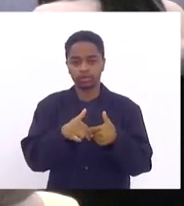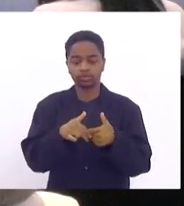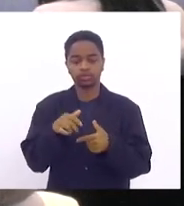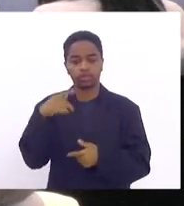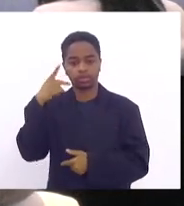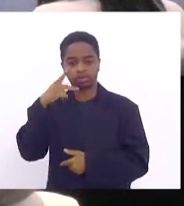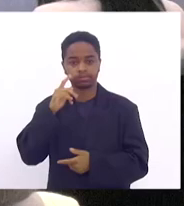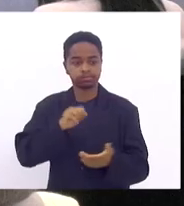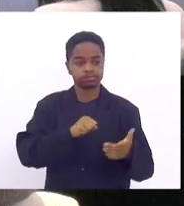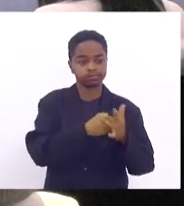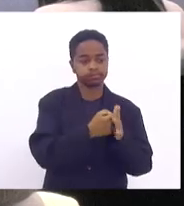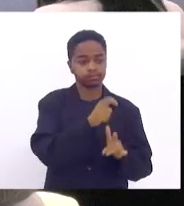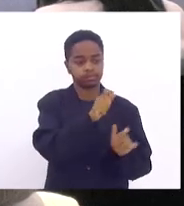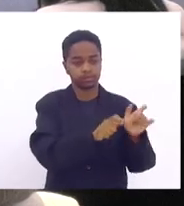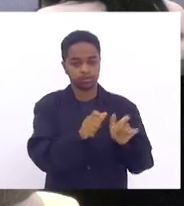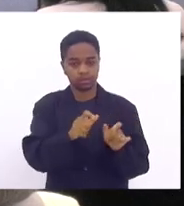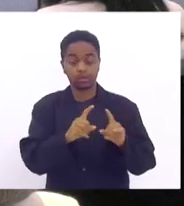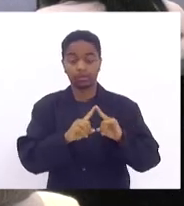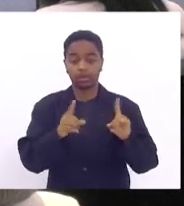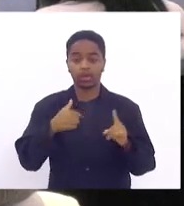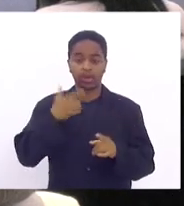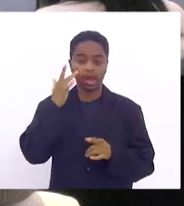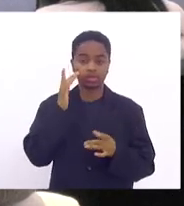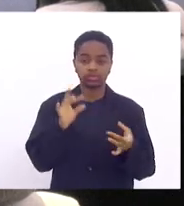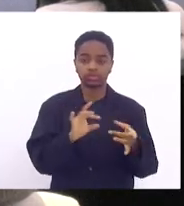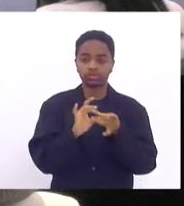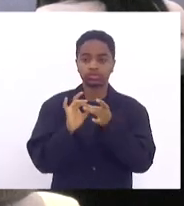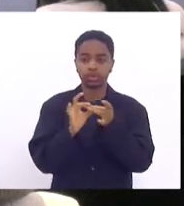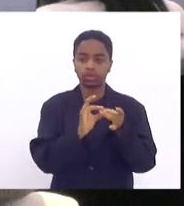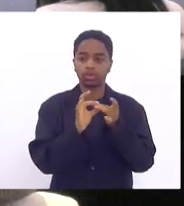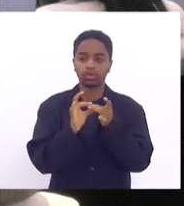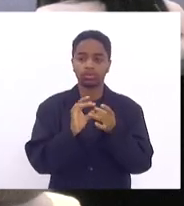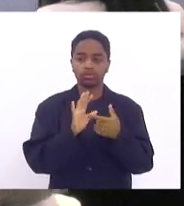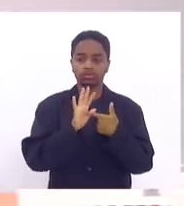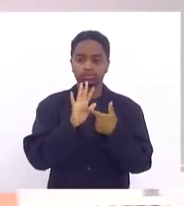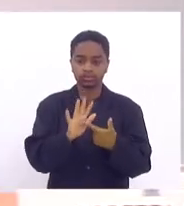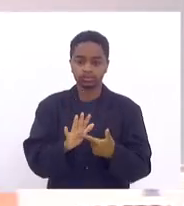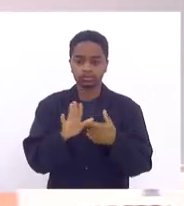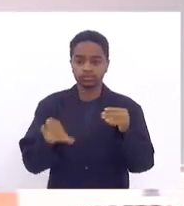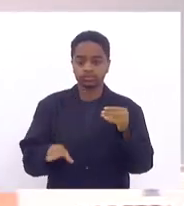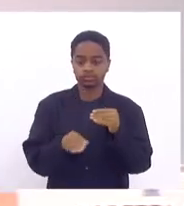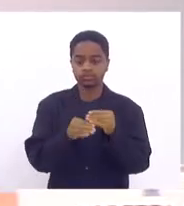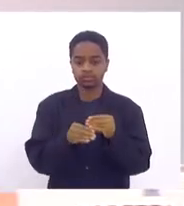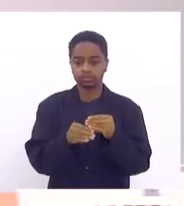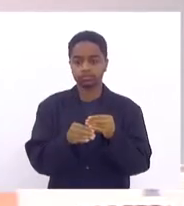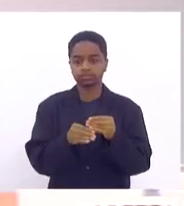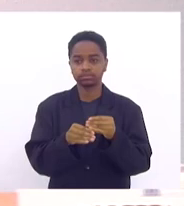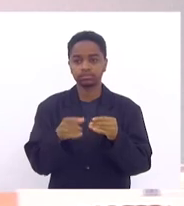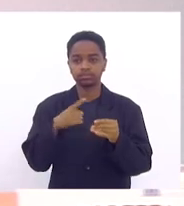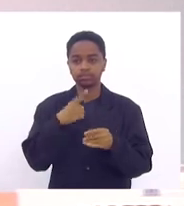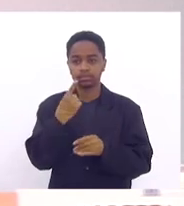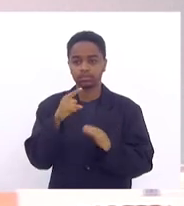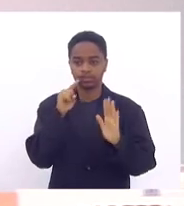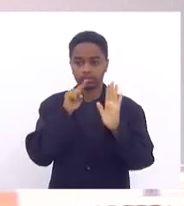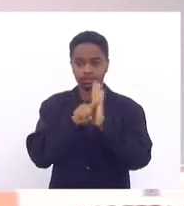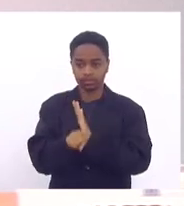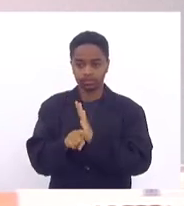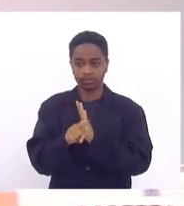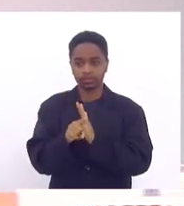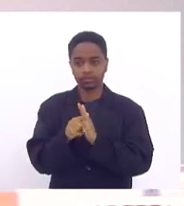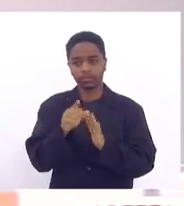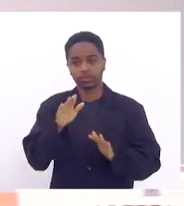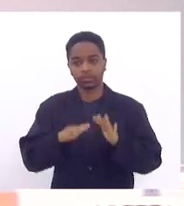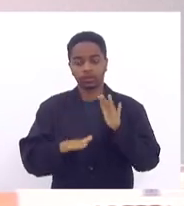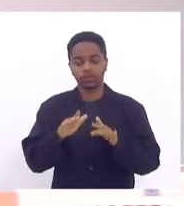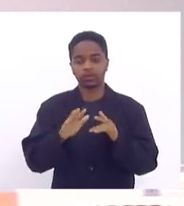essa essa essa comunhão de de de apresentações que se complementam traz uma pergunta que fica Talvez